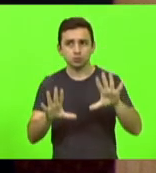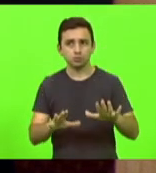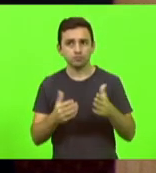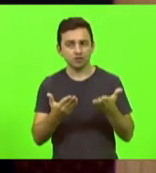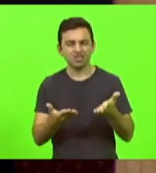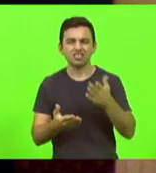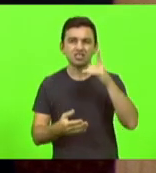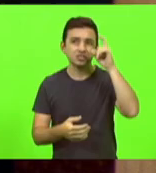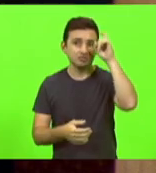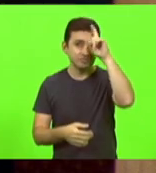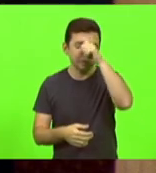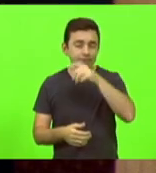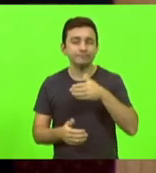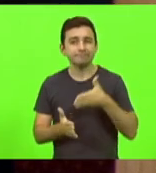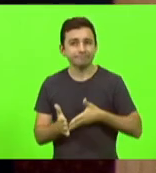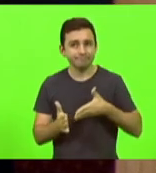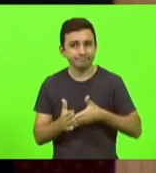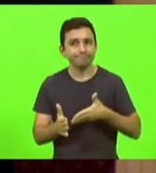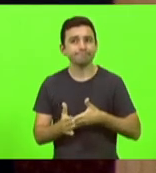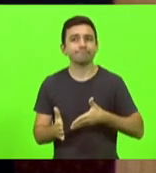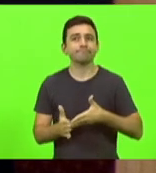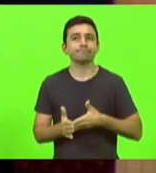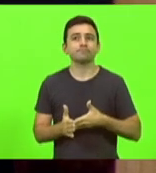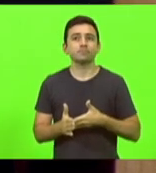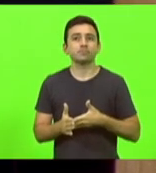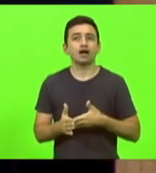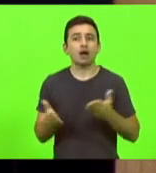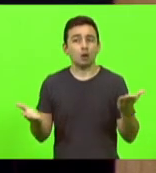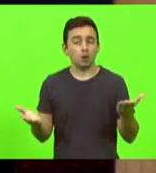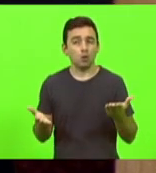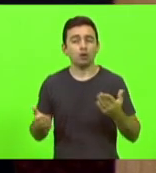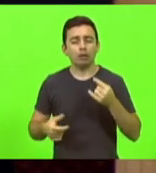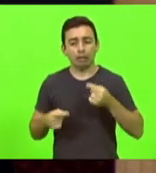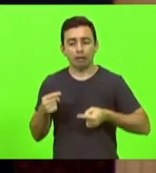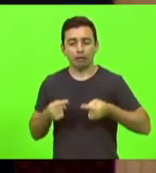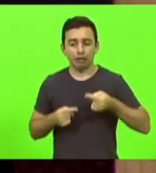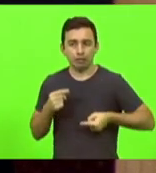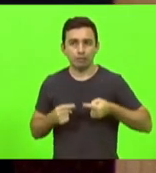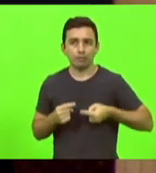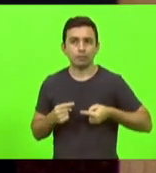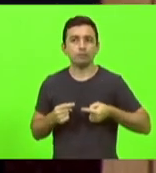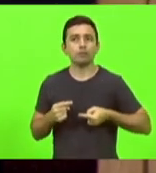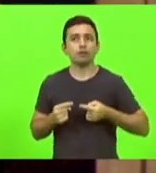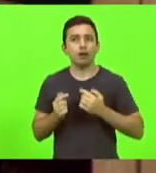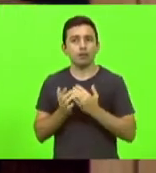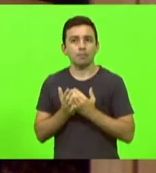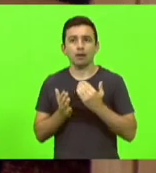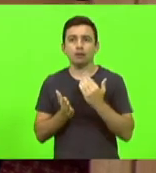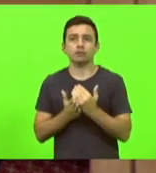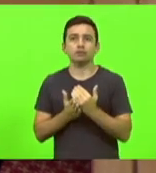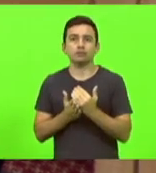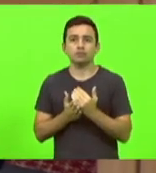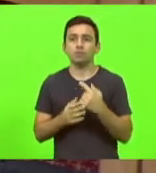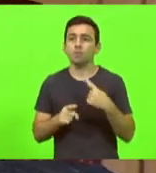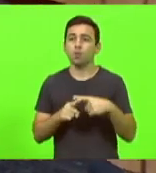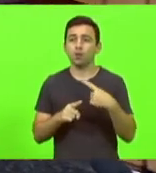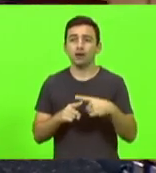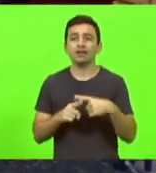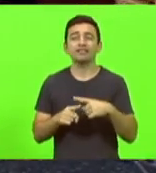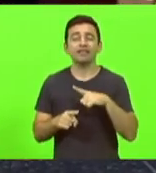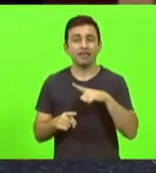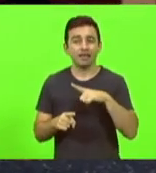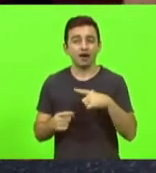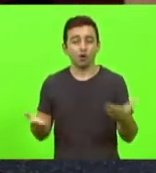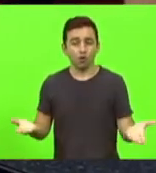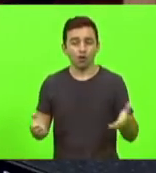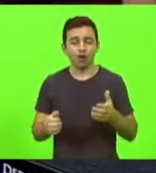casa num ano de muitas tensões, né? De muitas convulsões, porque a gente enfrenta aí um ano